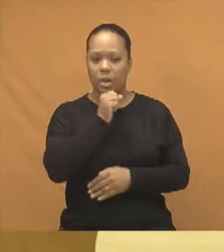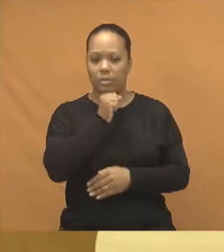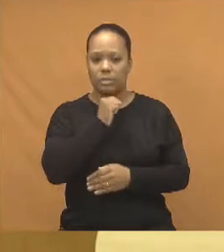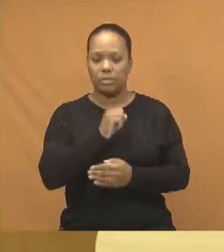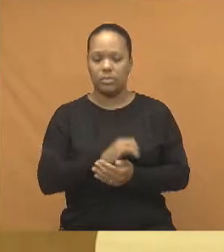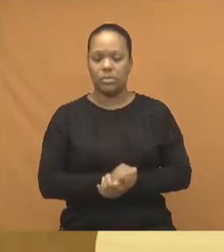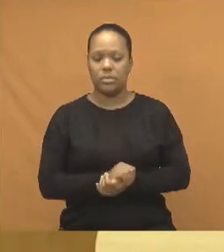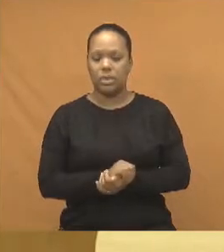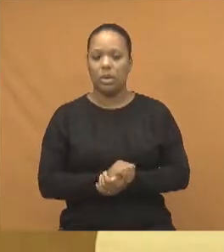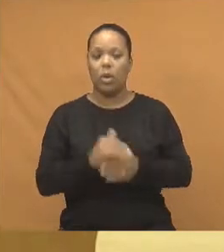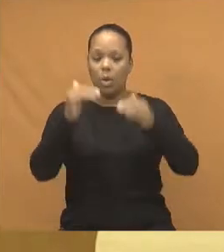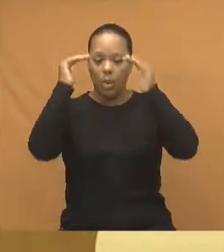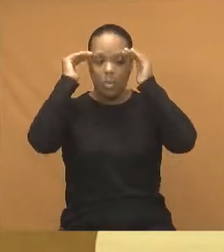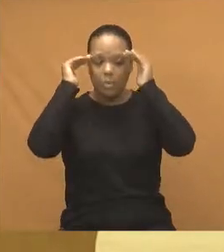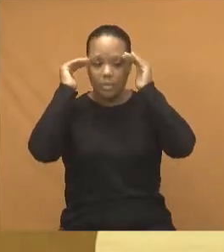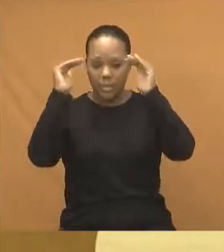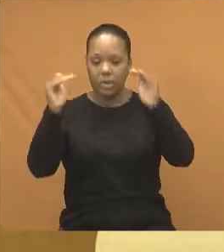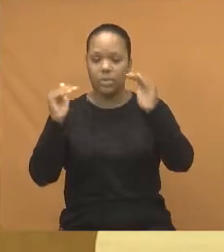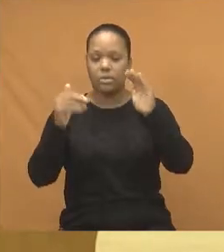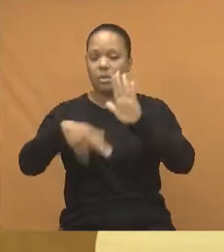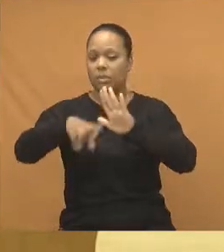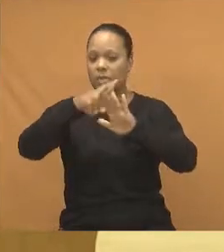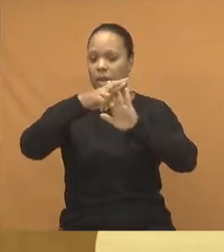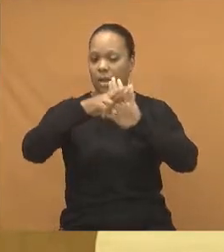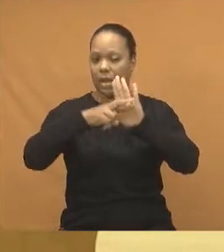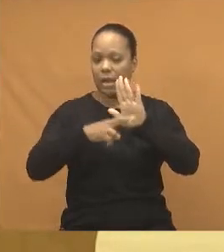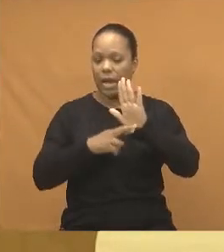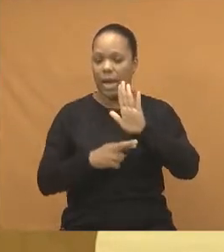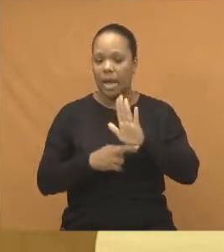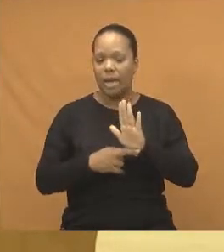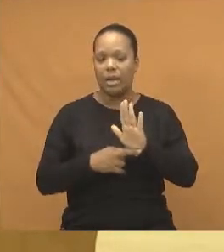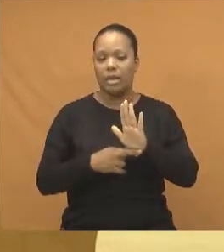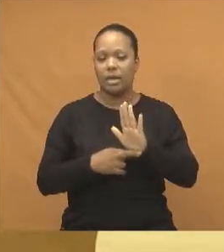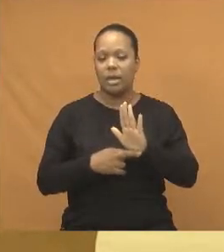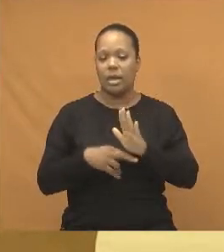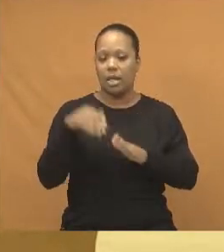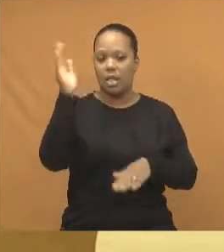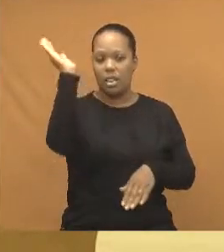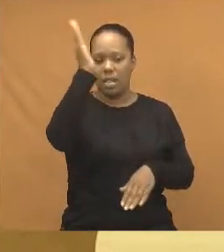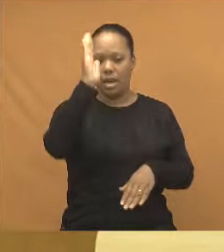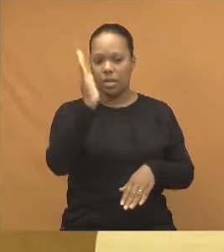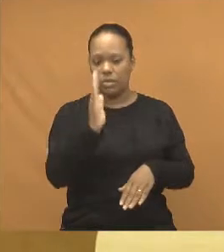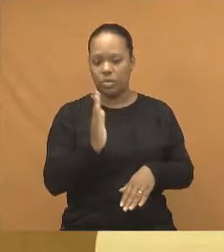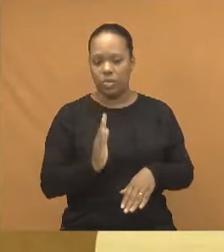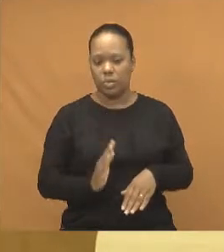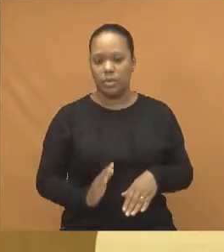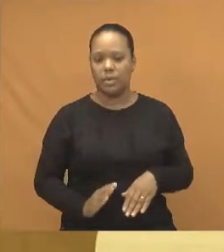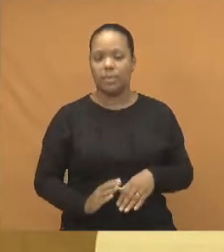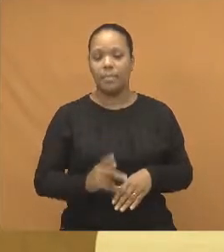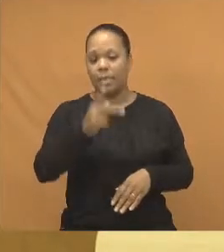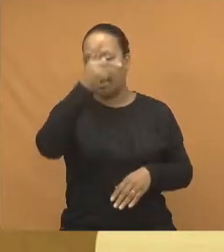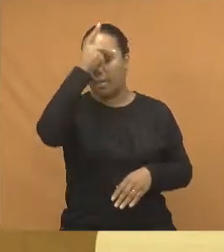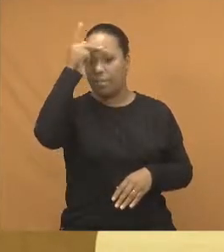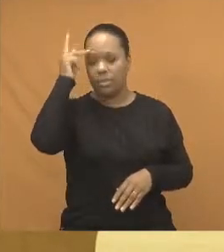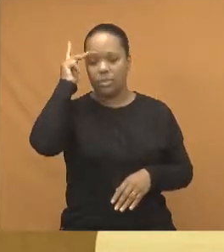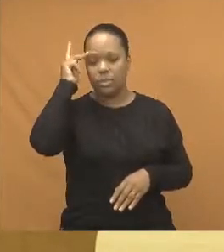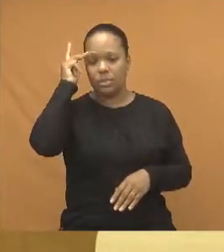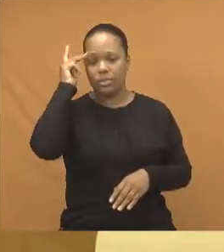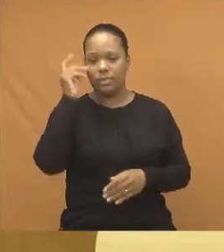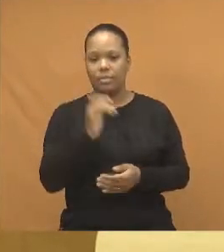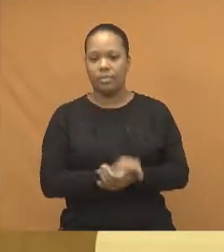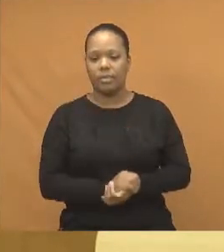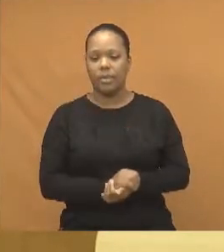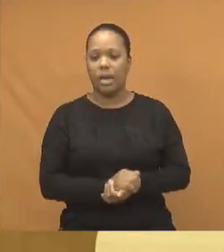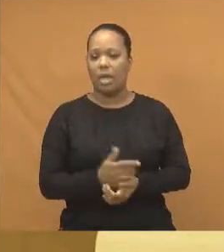seguindo o protocolo da Associação Nacional, está apenas salientando que pacientes que não têm o diagnóstico